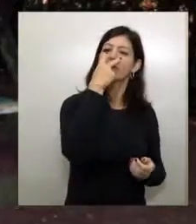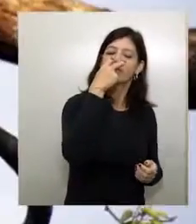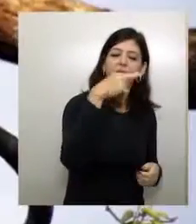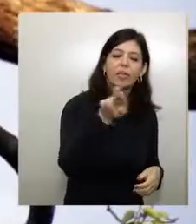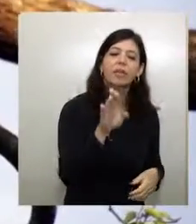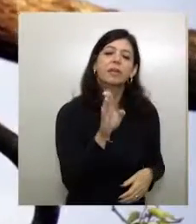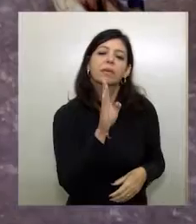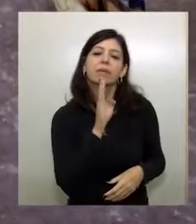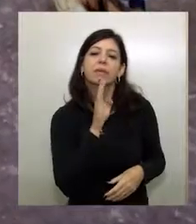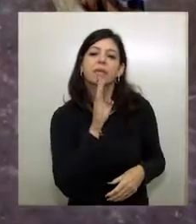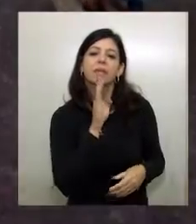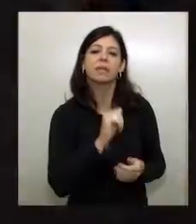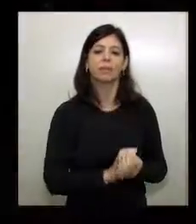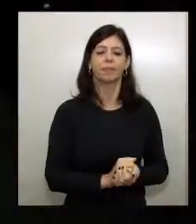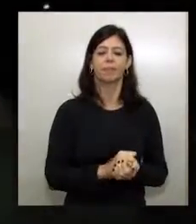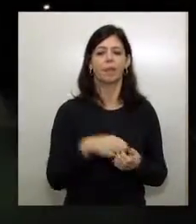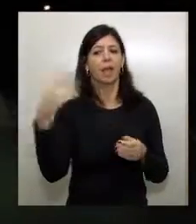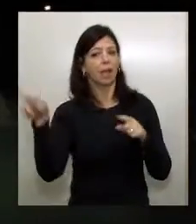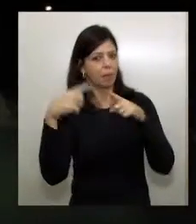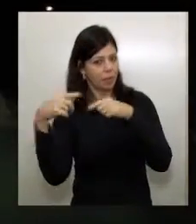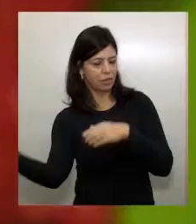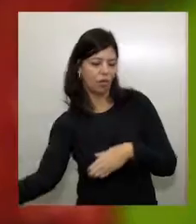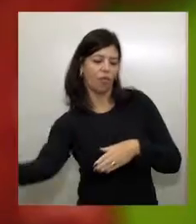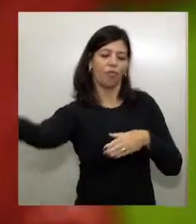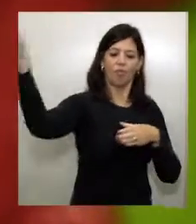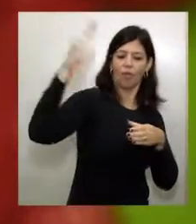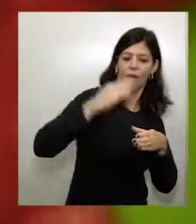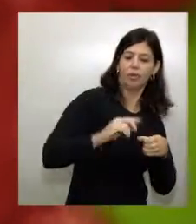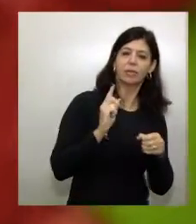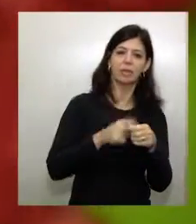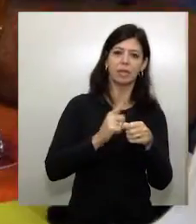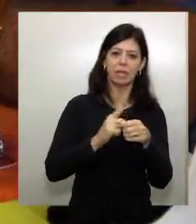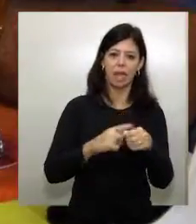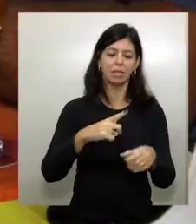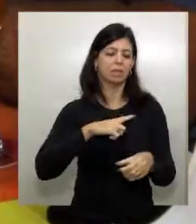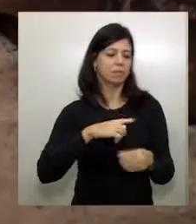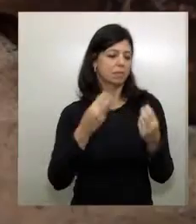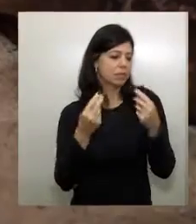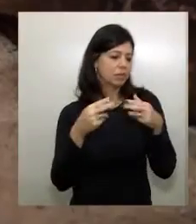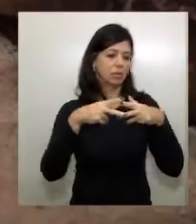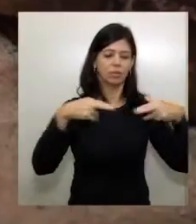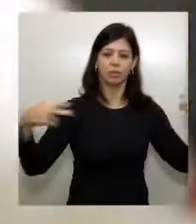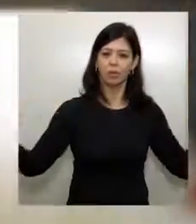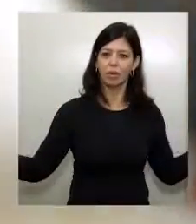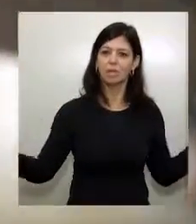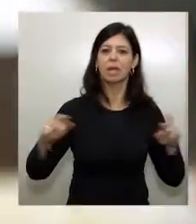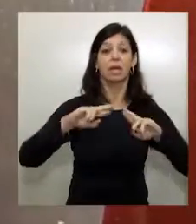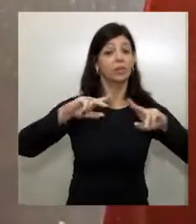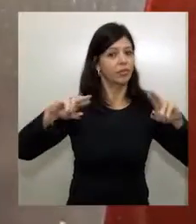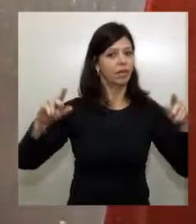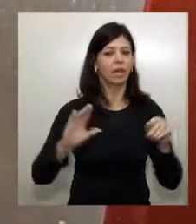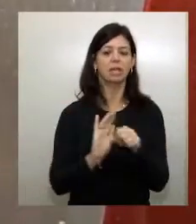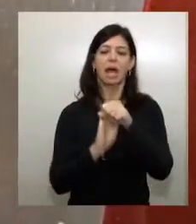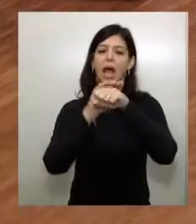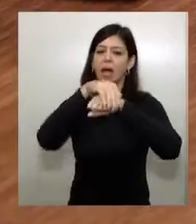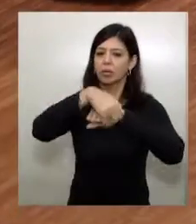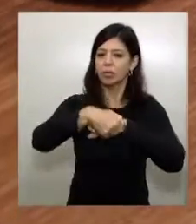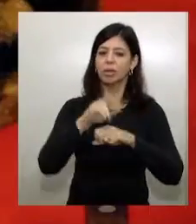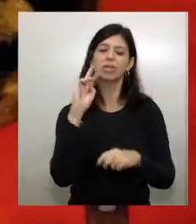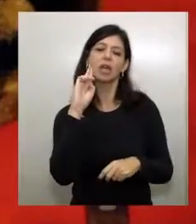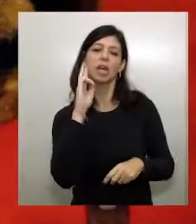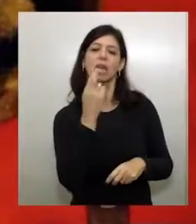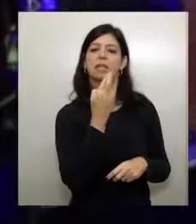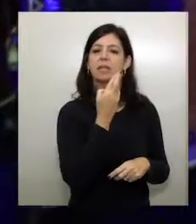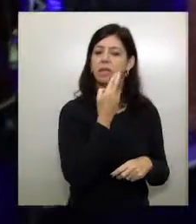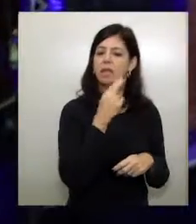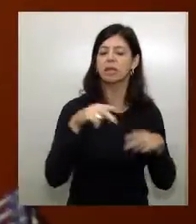experiências da vida no campo. E voltando à cidade, você e sua família dispõe de muitas opções para curtir a noite com